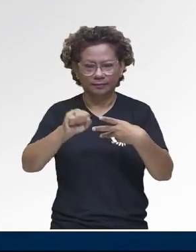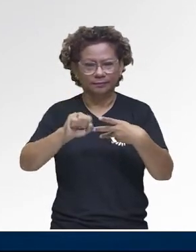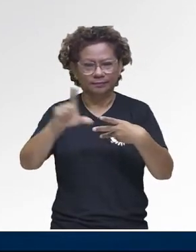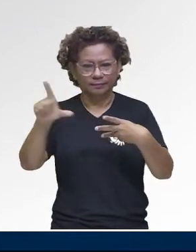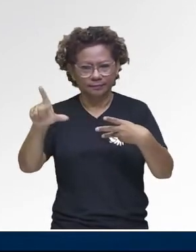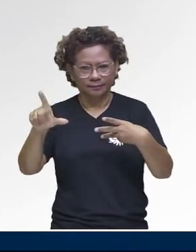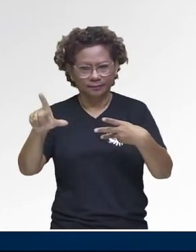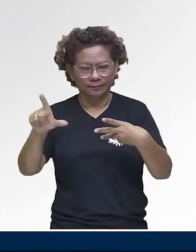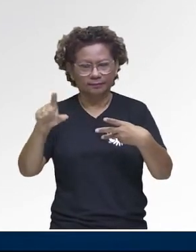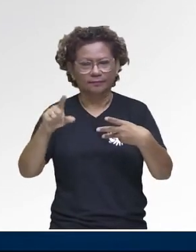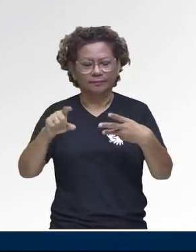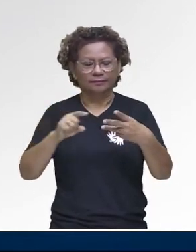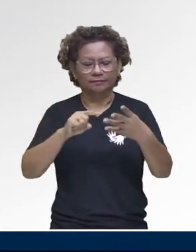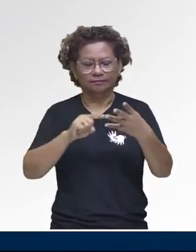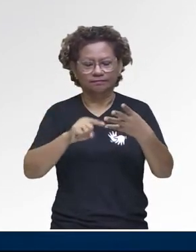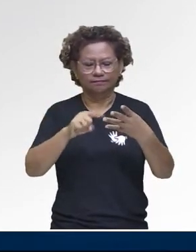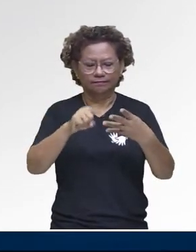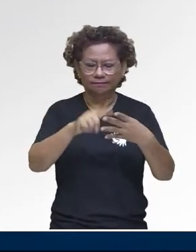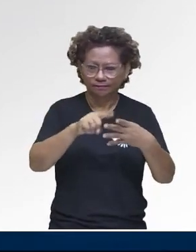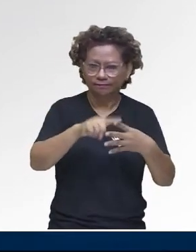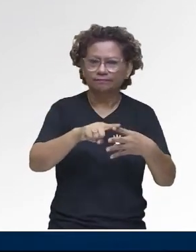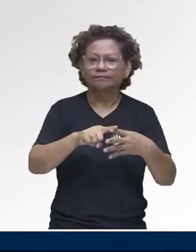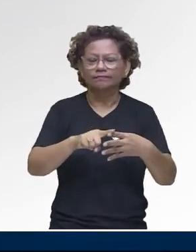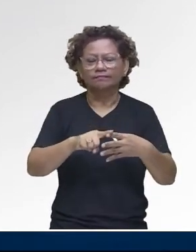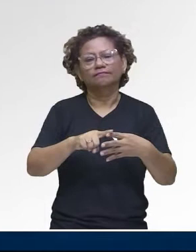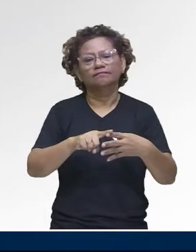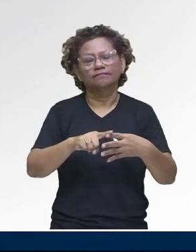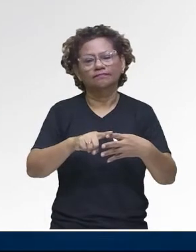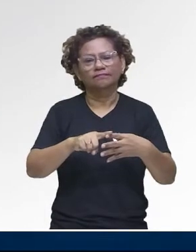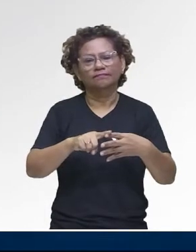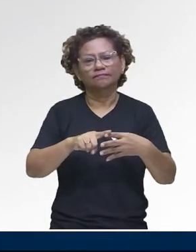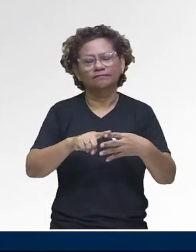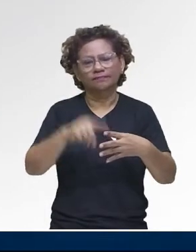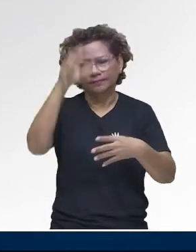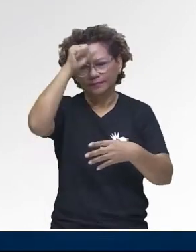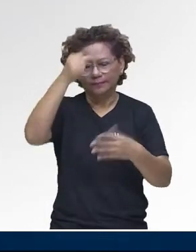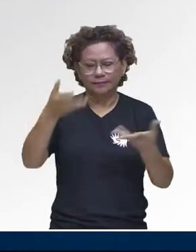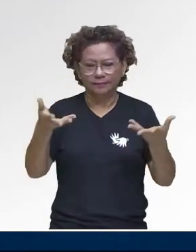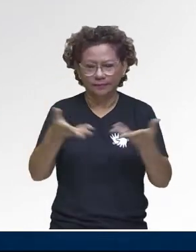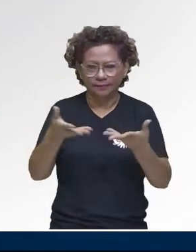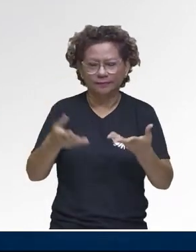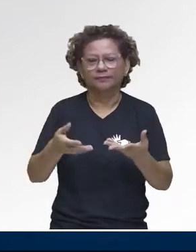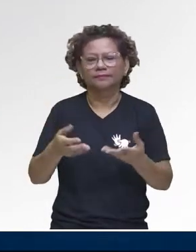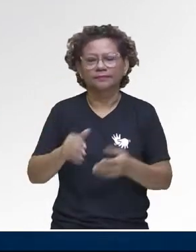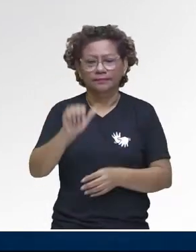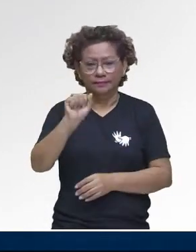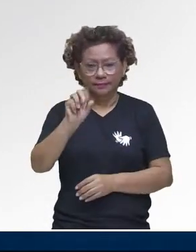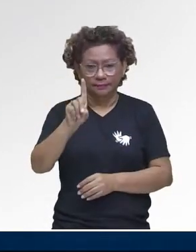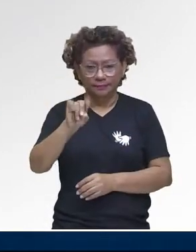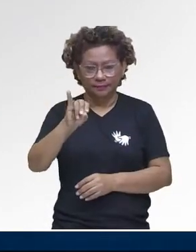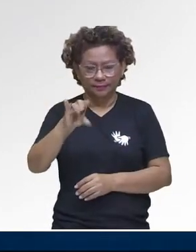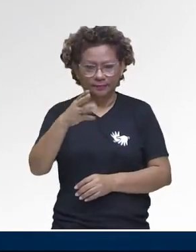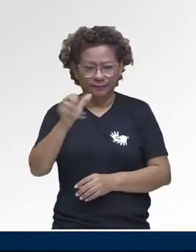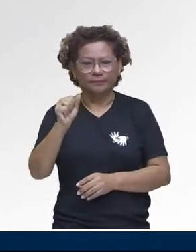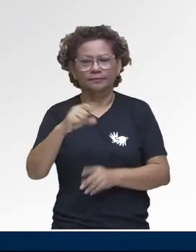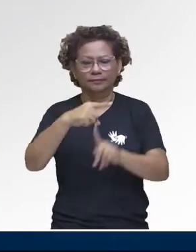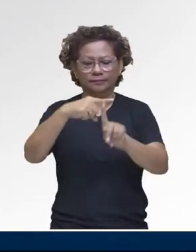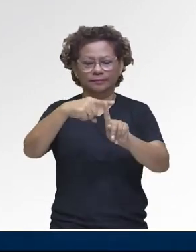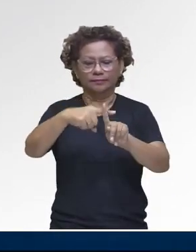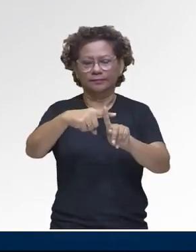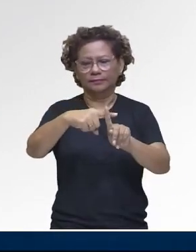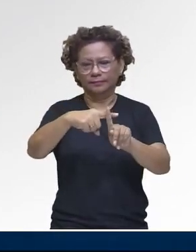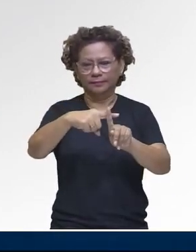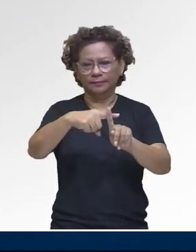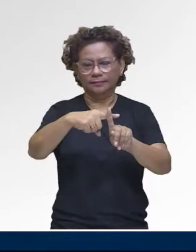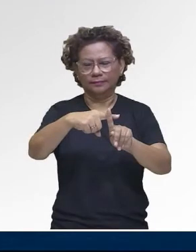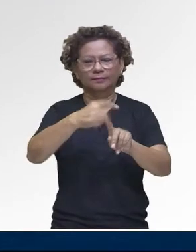a subtração. Vamos ver um pouquinho dos nossos conceitos relacionados à adição. O que diz, né, essa adição de números decimais?